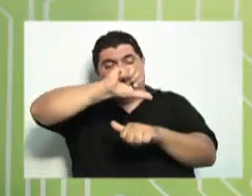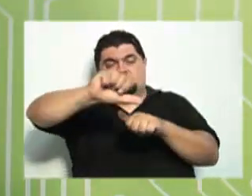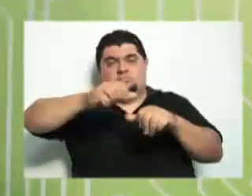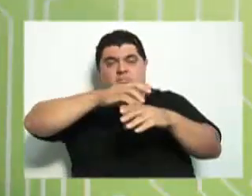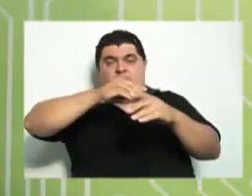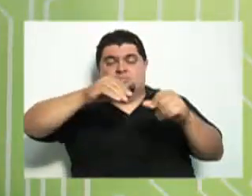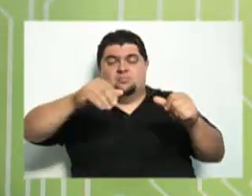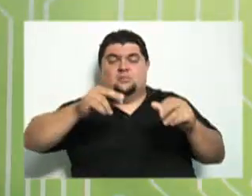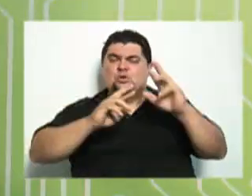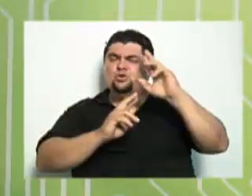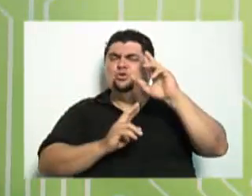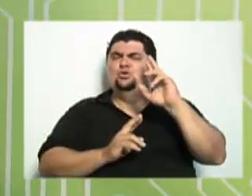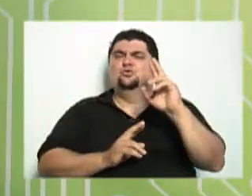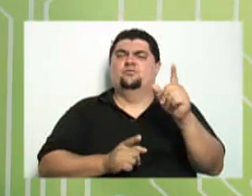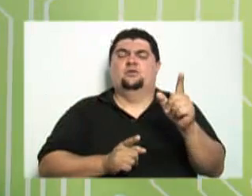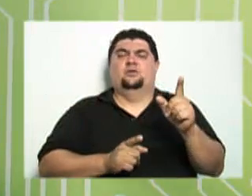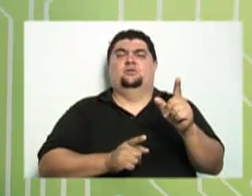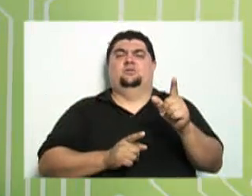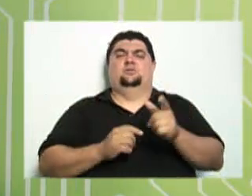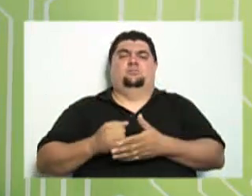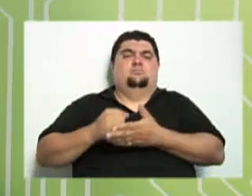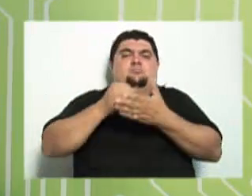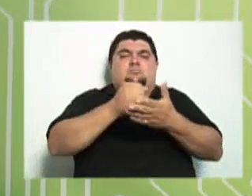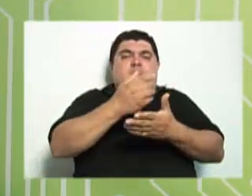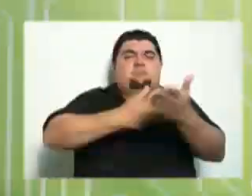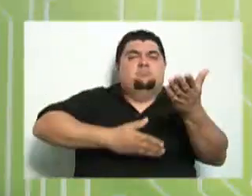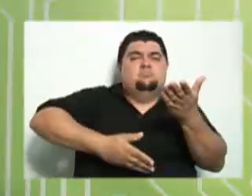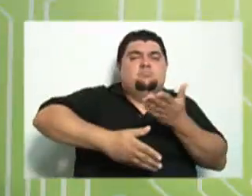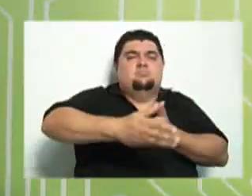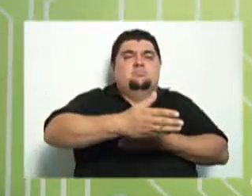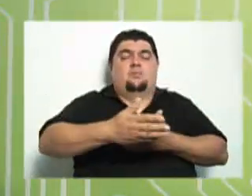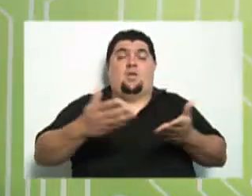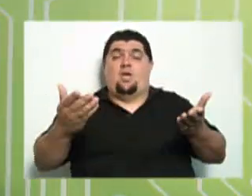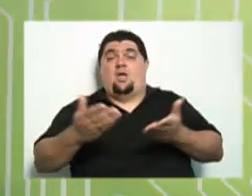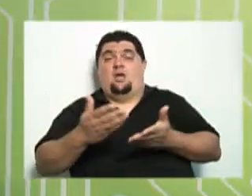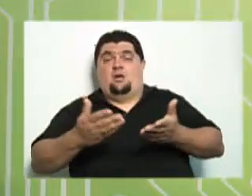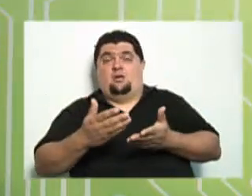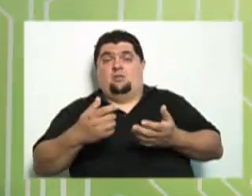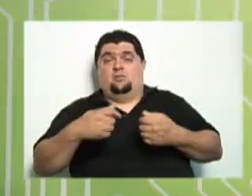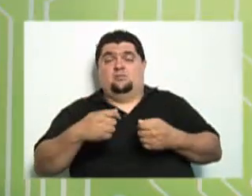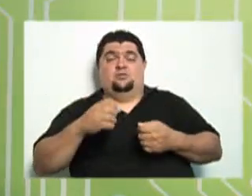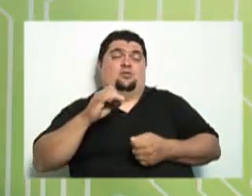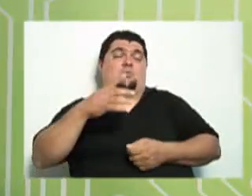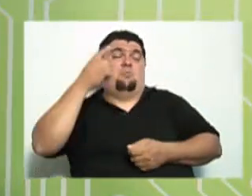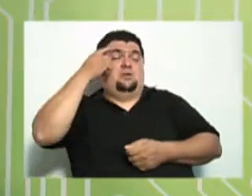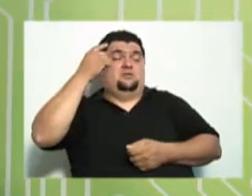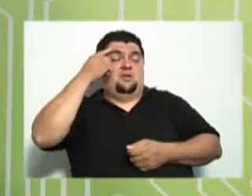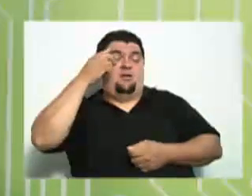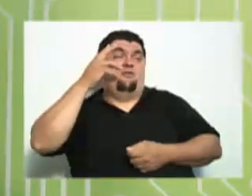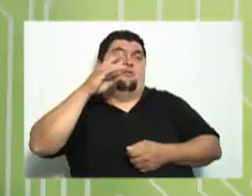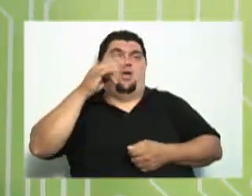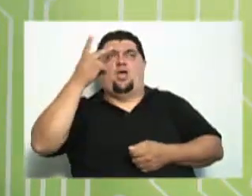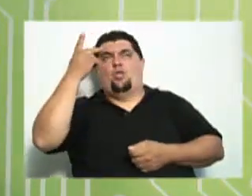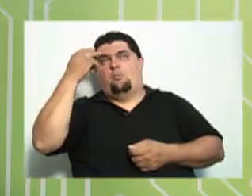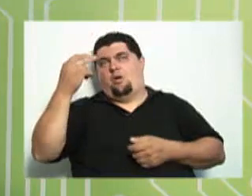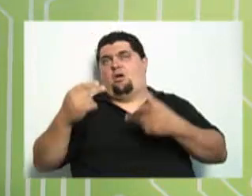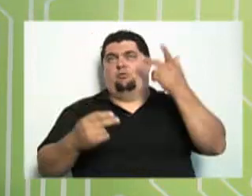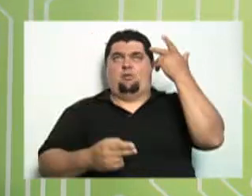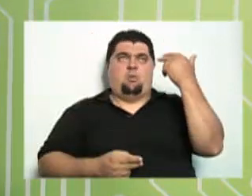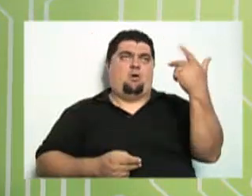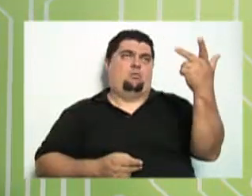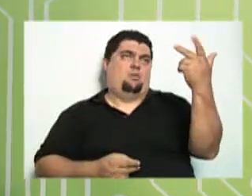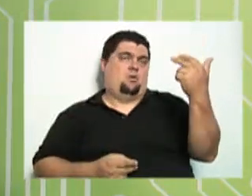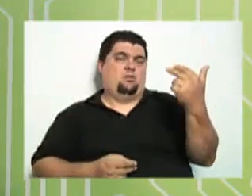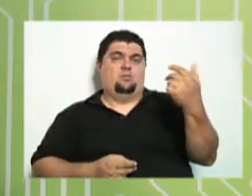de uma maneira mais sustentável. Agora, não adianta a gente ser super otimista e achar que esse é o caminho natural de tudo. Nós precisamos